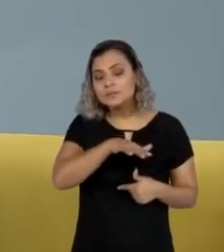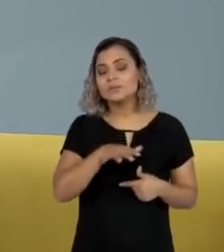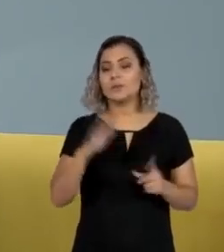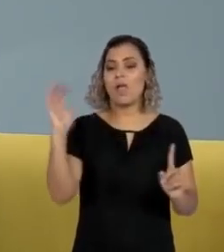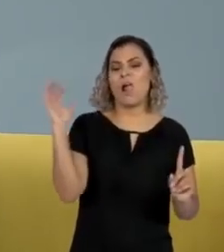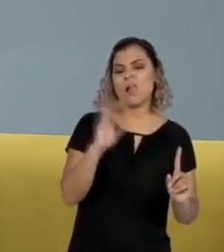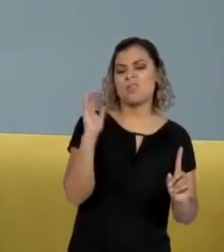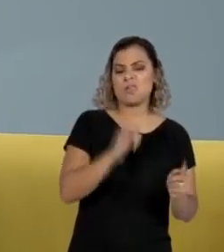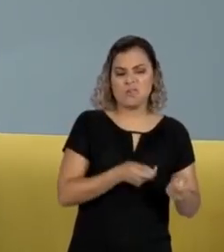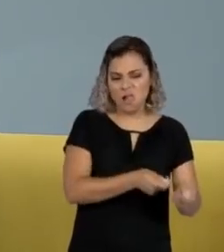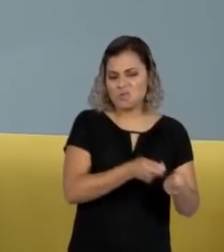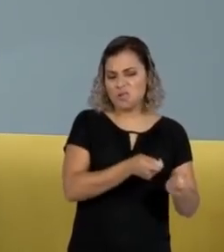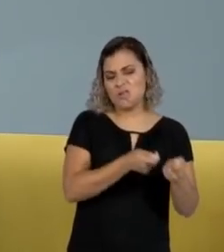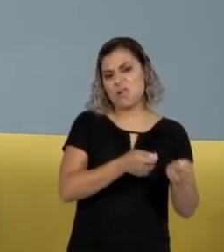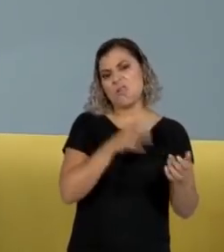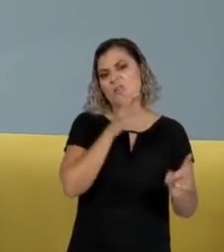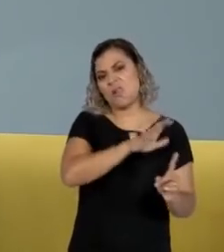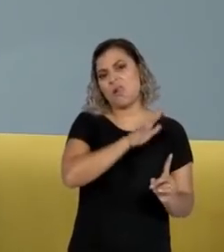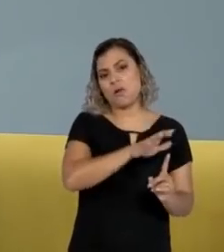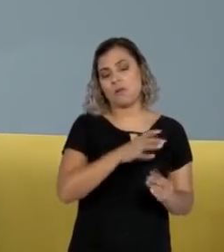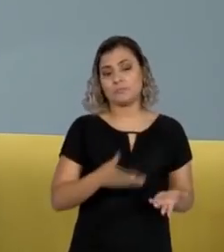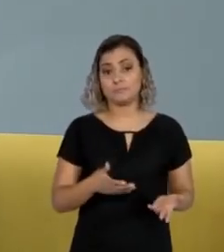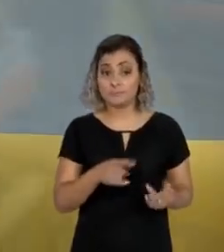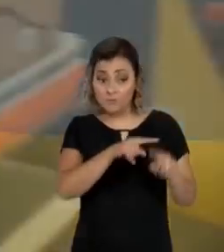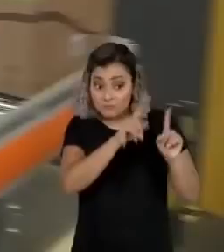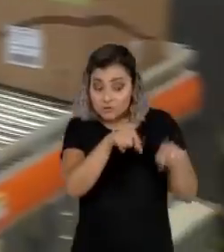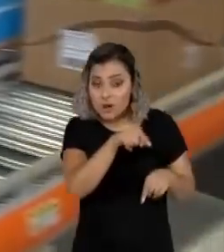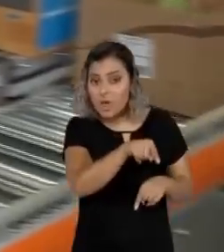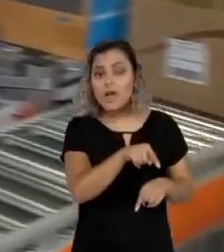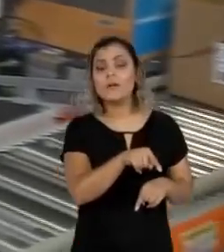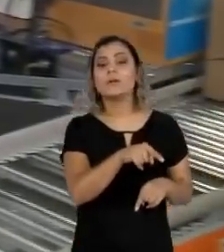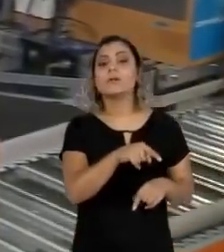enfim. E esses funcionários, eles tendem, né, a